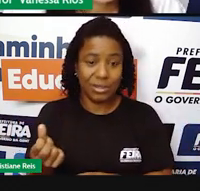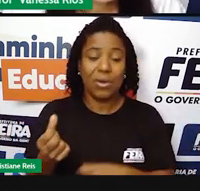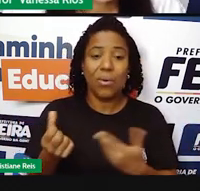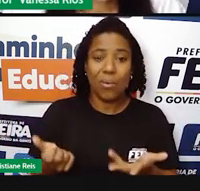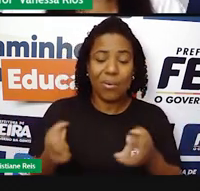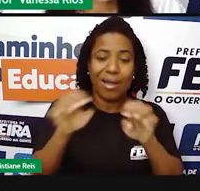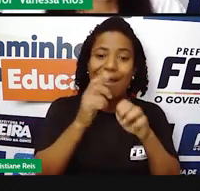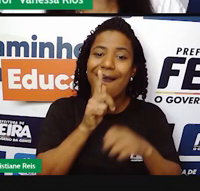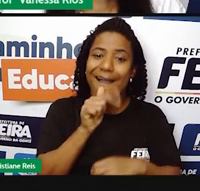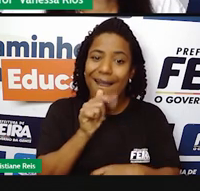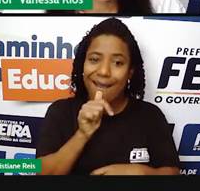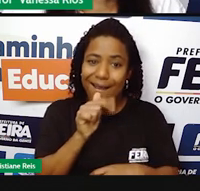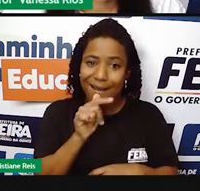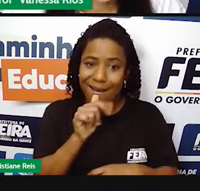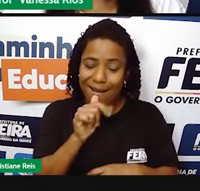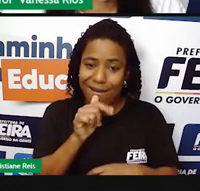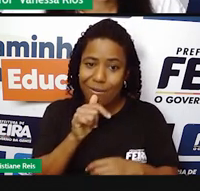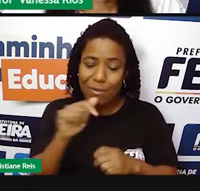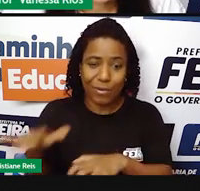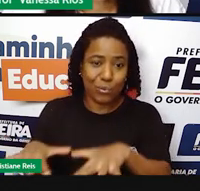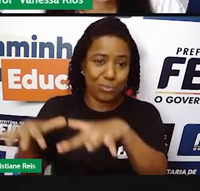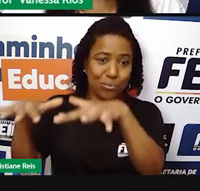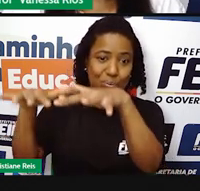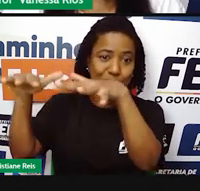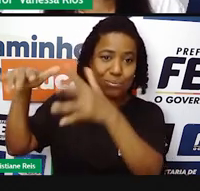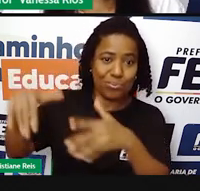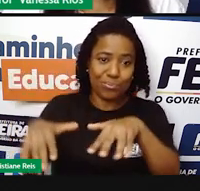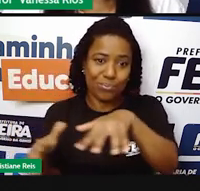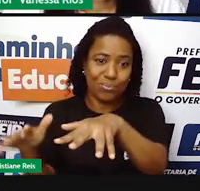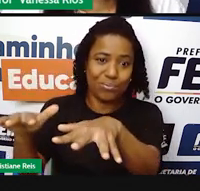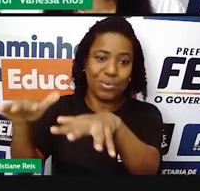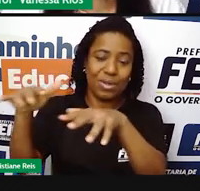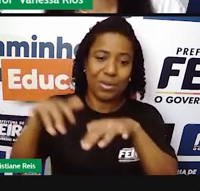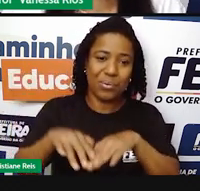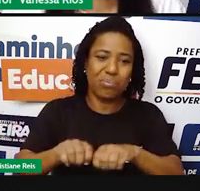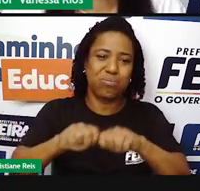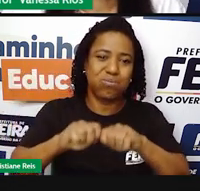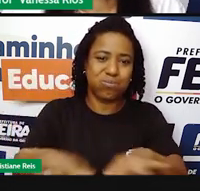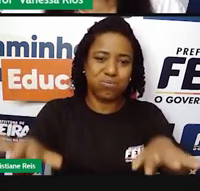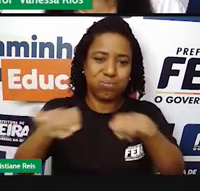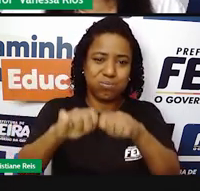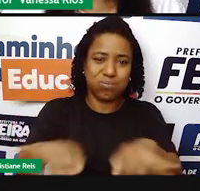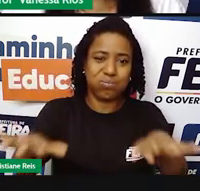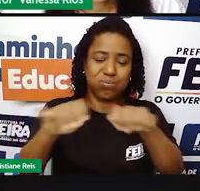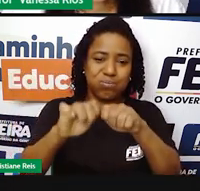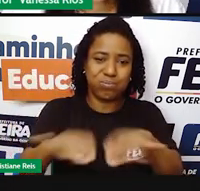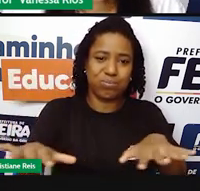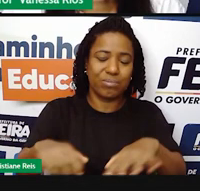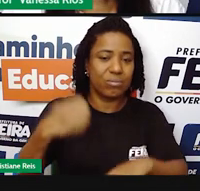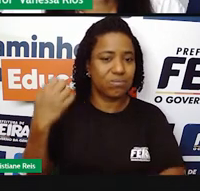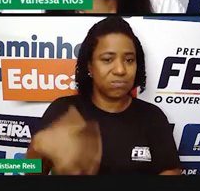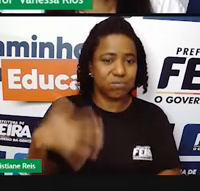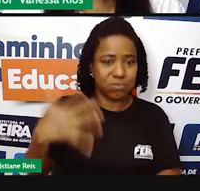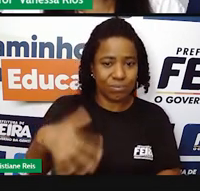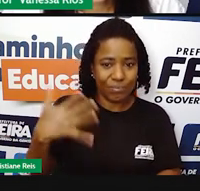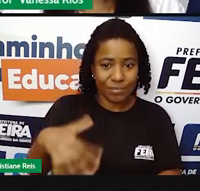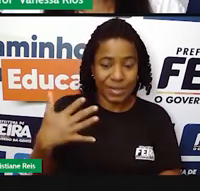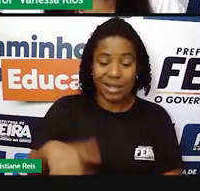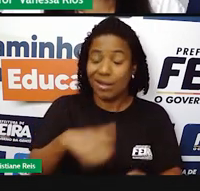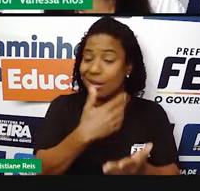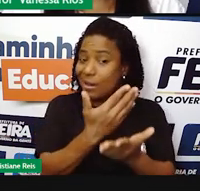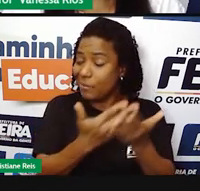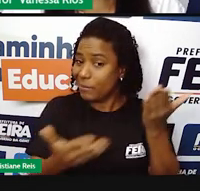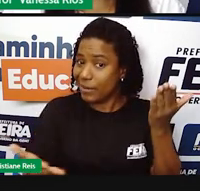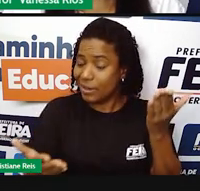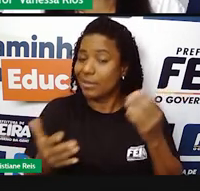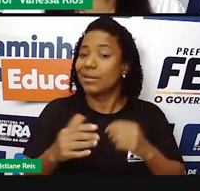sistema Cantareira cheio, aponta Trata Brasil. Perda financeira quase alcançou o valor total